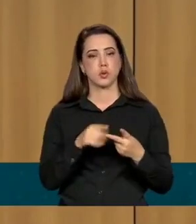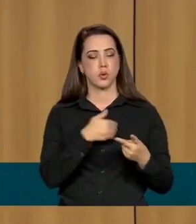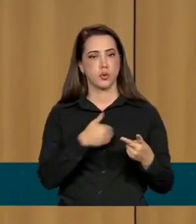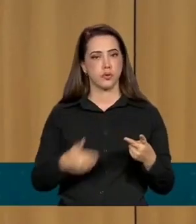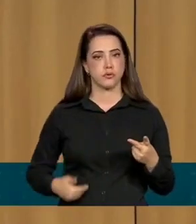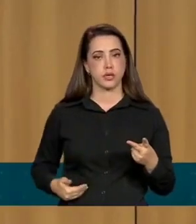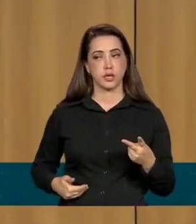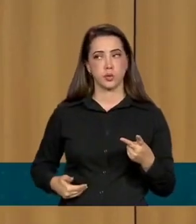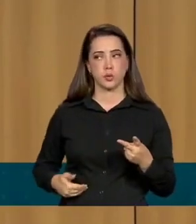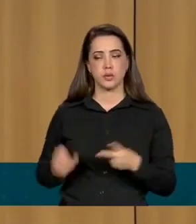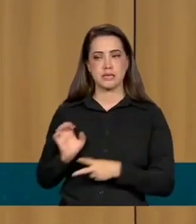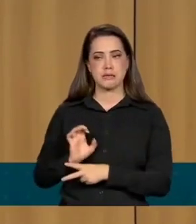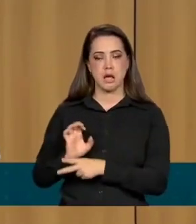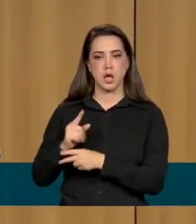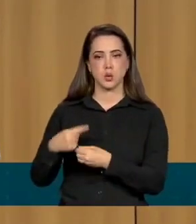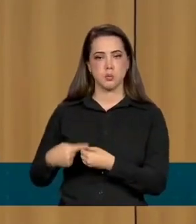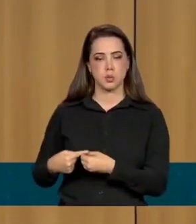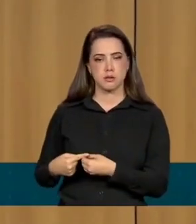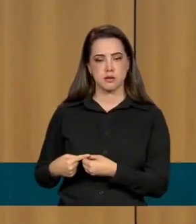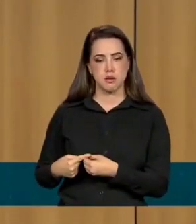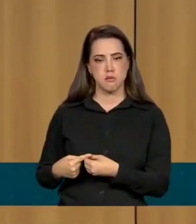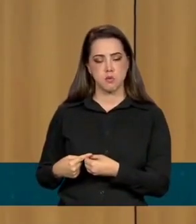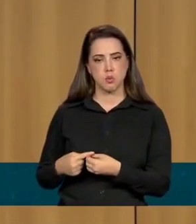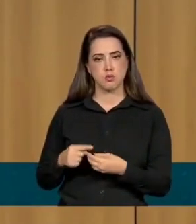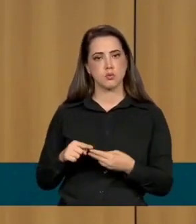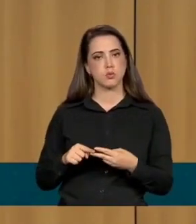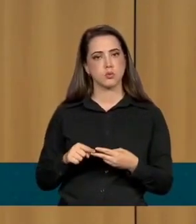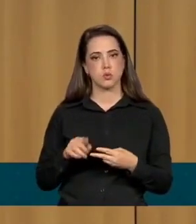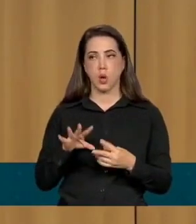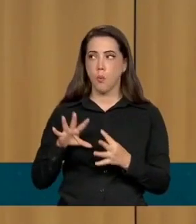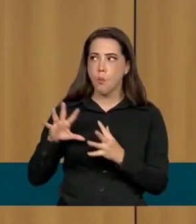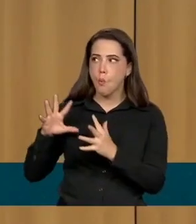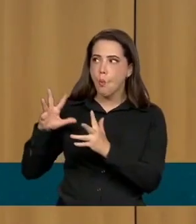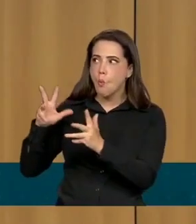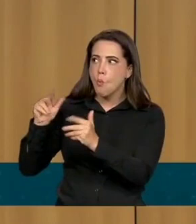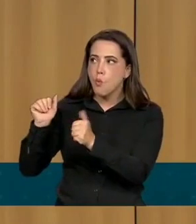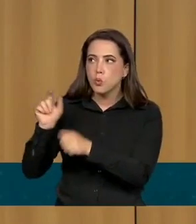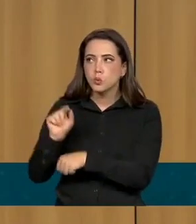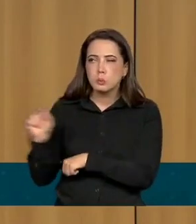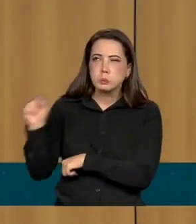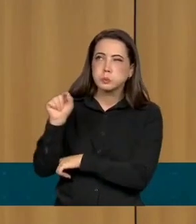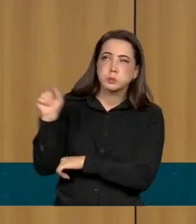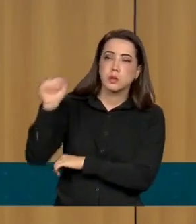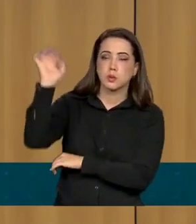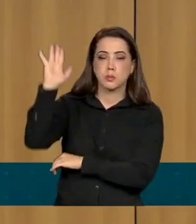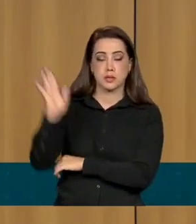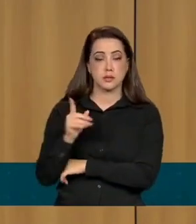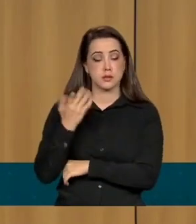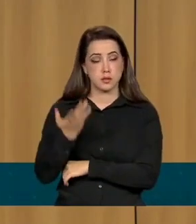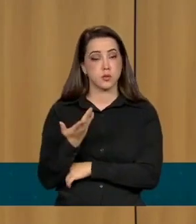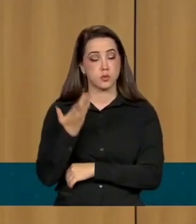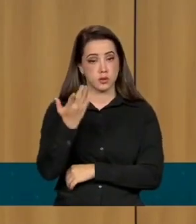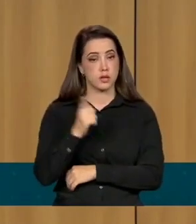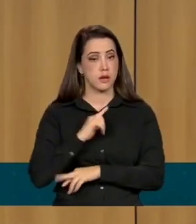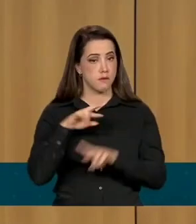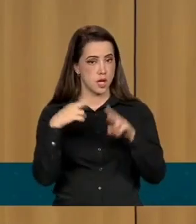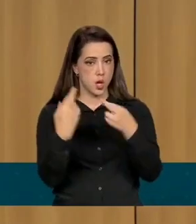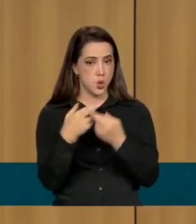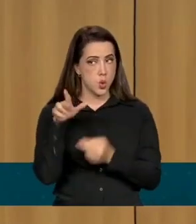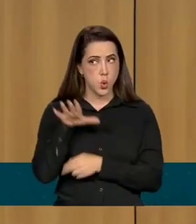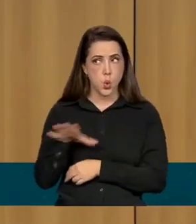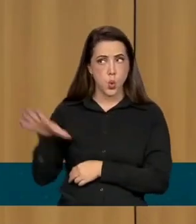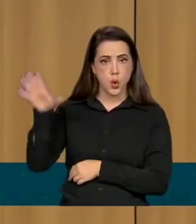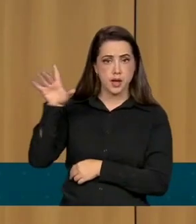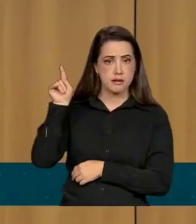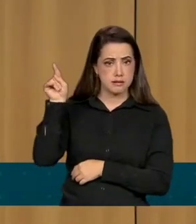governos estaduais e municipais, é um mundo, né? O senhor se reuniu com eles e de que